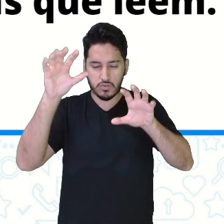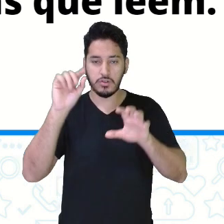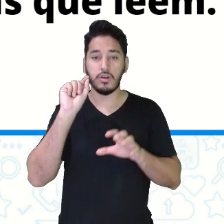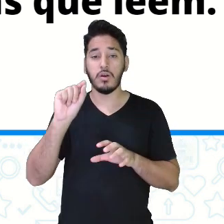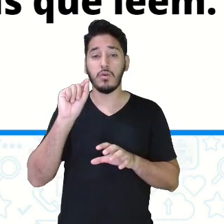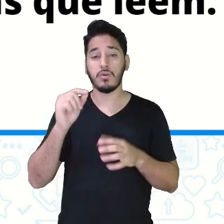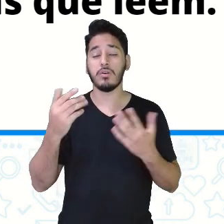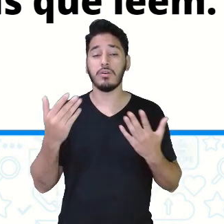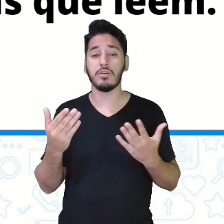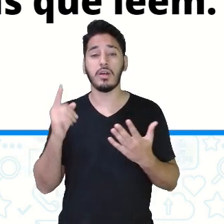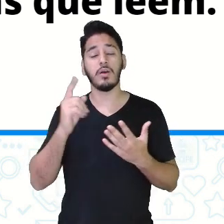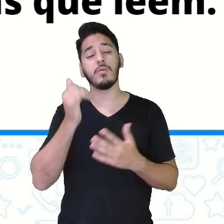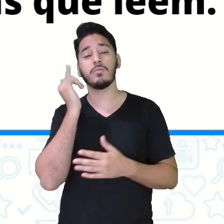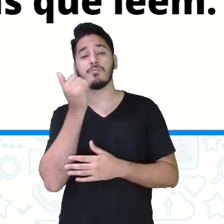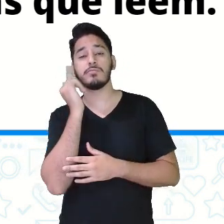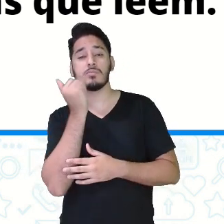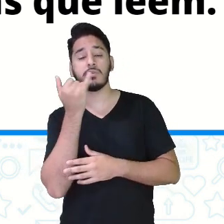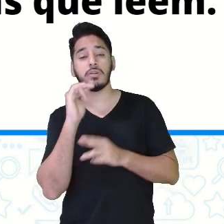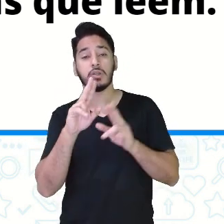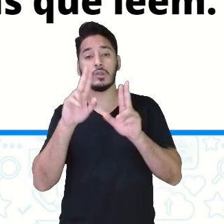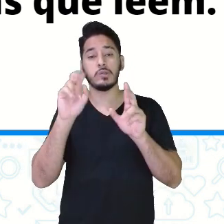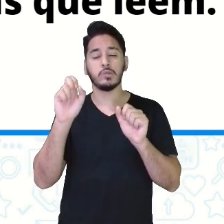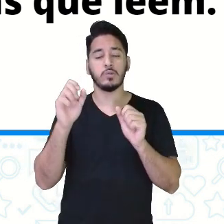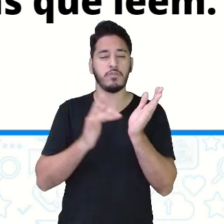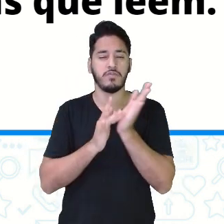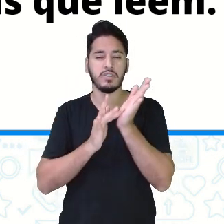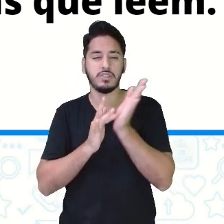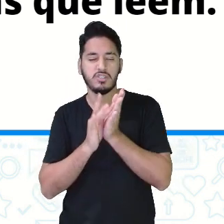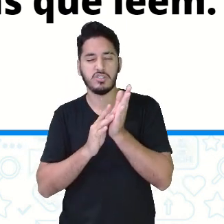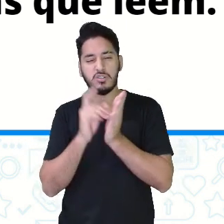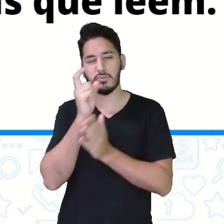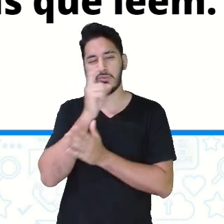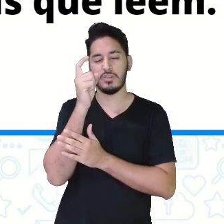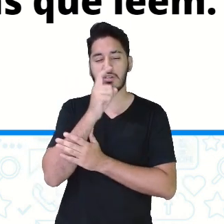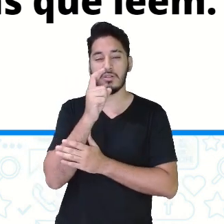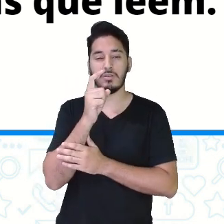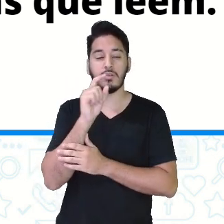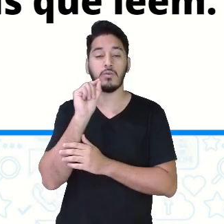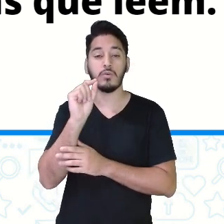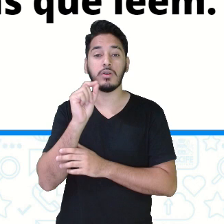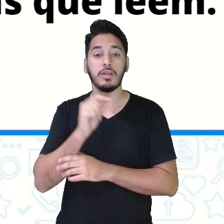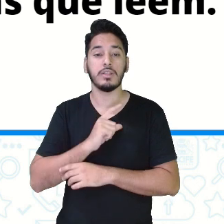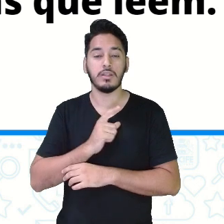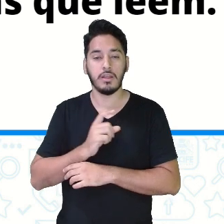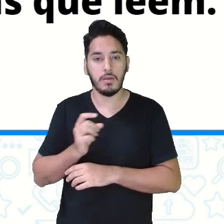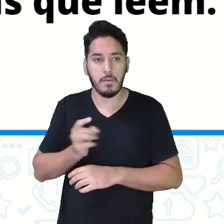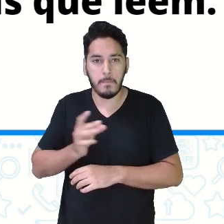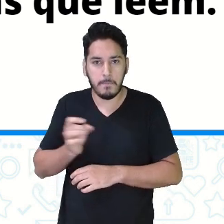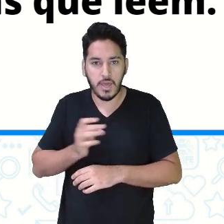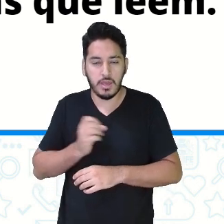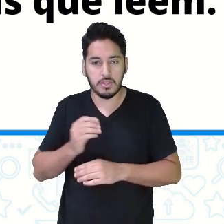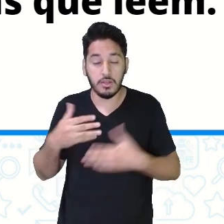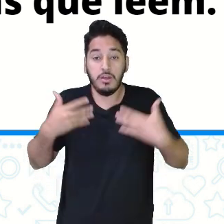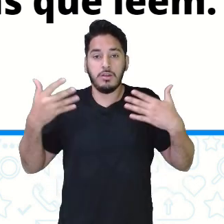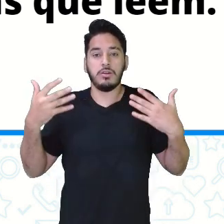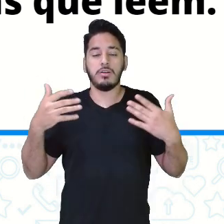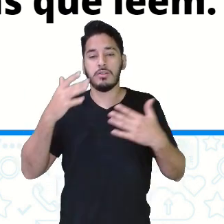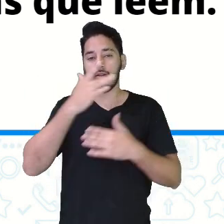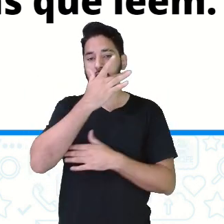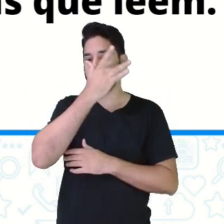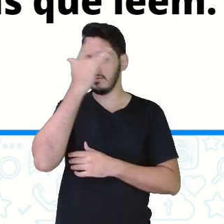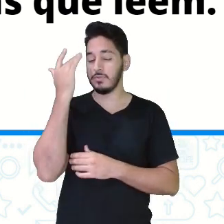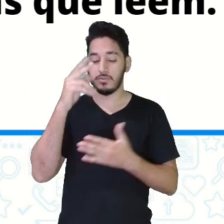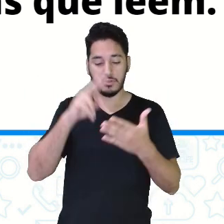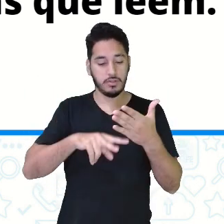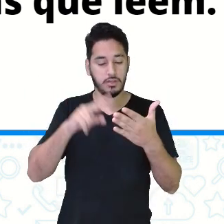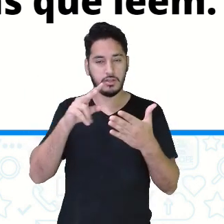mais é do que uma narrativa sobre algo fictício ou não, com a intenção de expressar medo e susto nas pessoas que